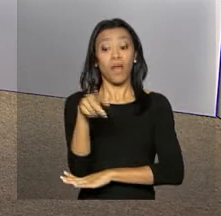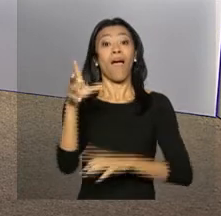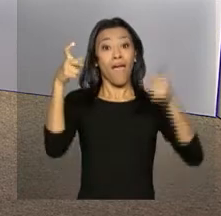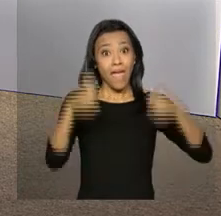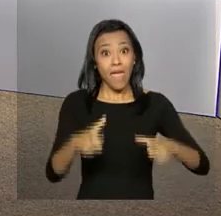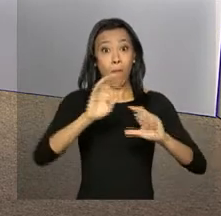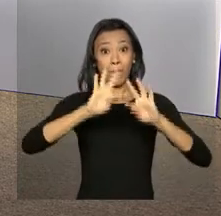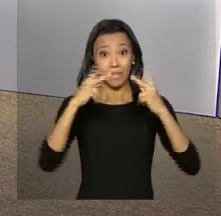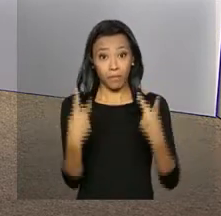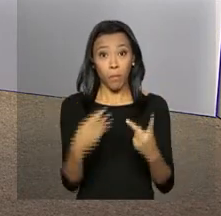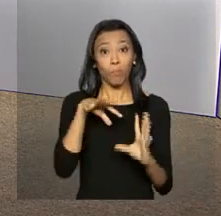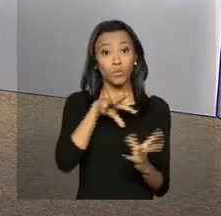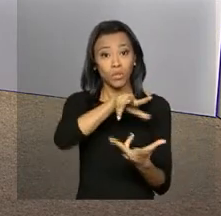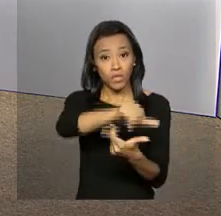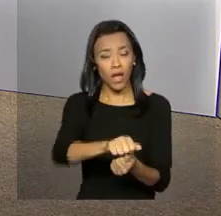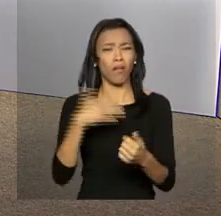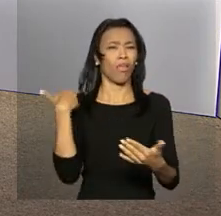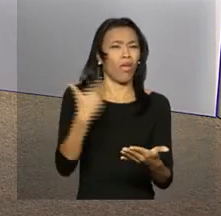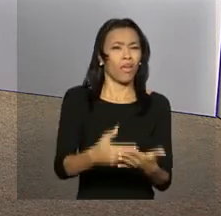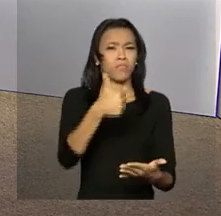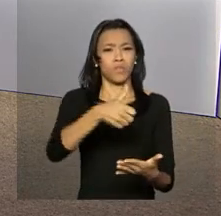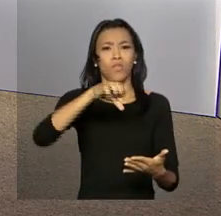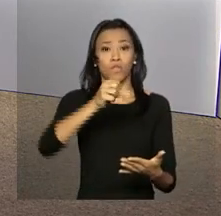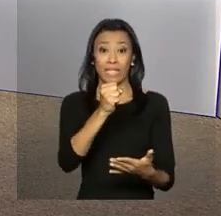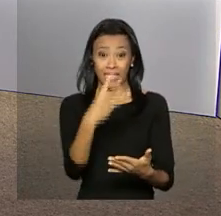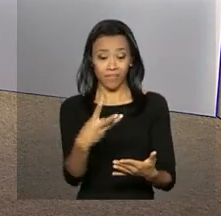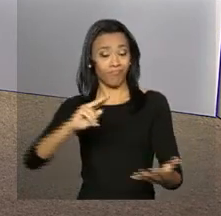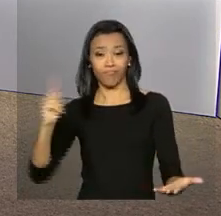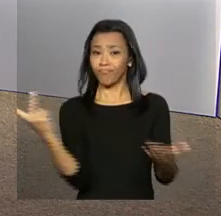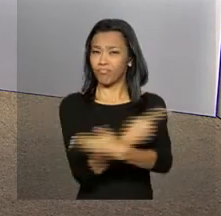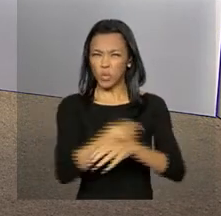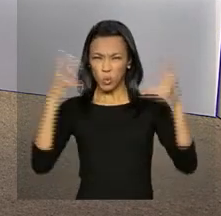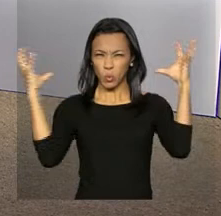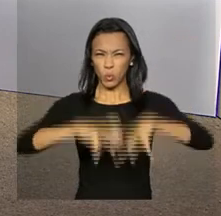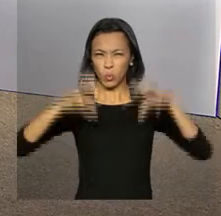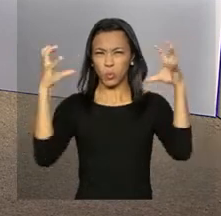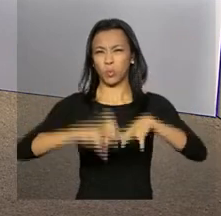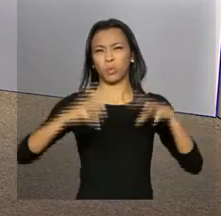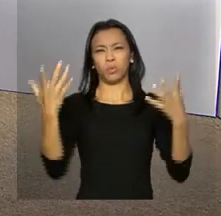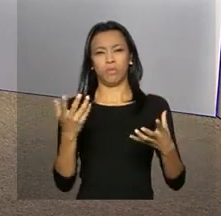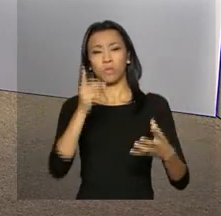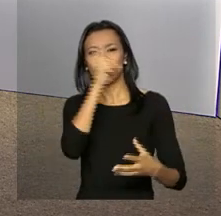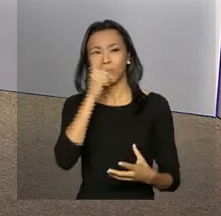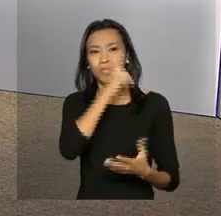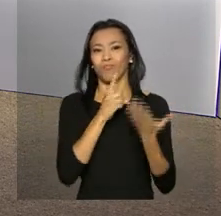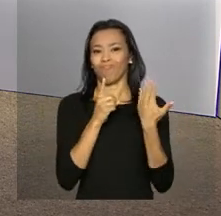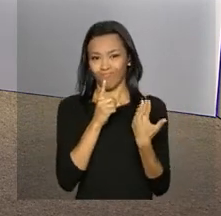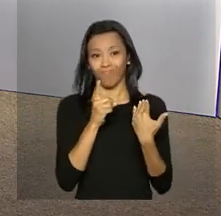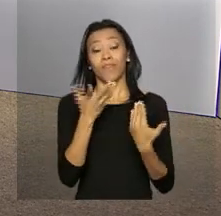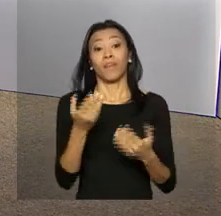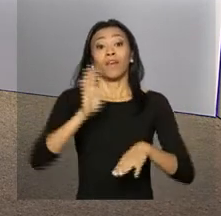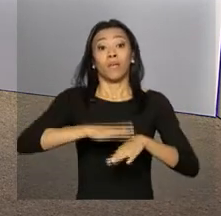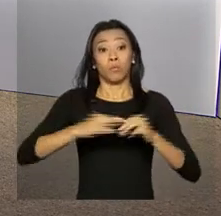patrimônio mundial desde 1983, foi atingido por uma tempestade no domingo. De acordo com o Ministério da Cultura,